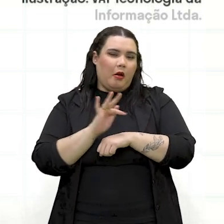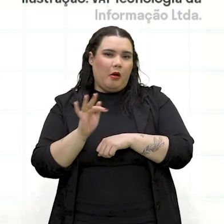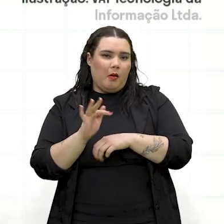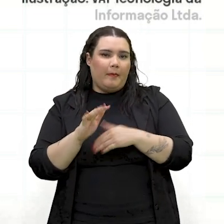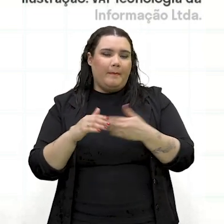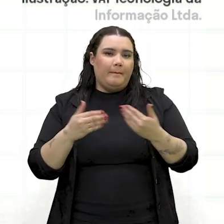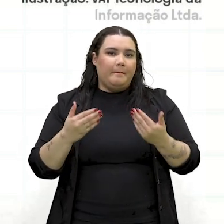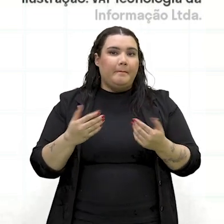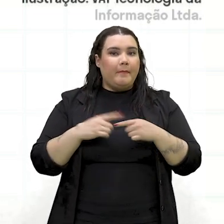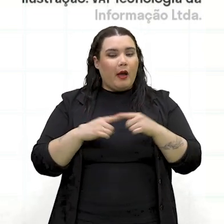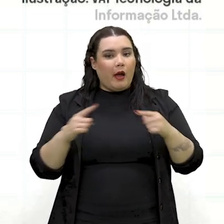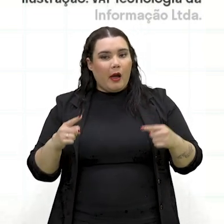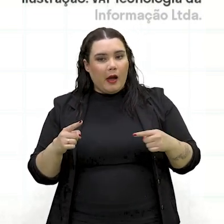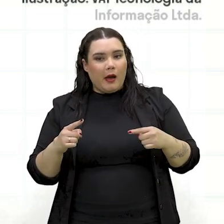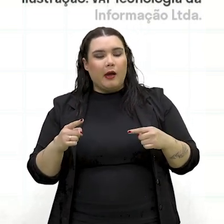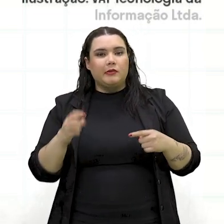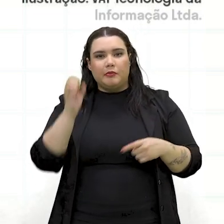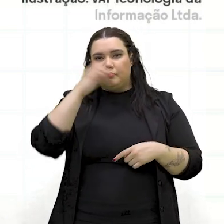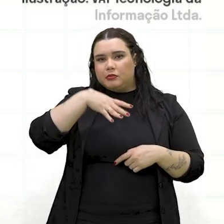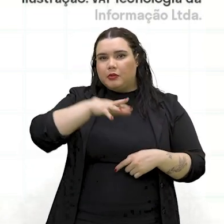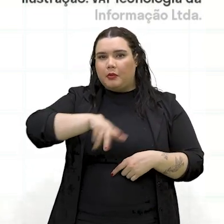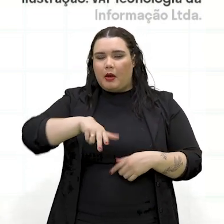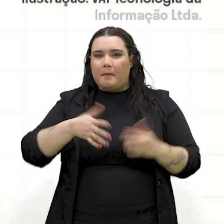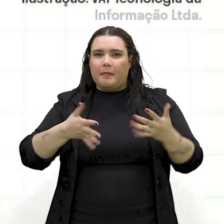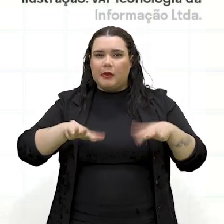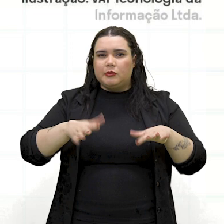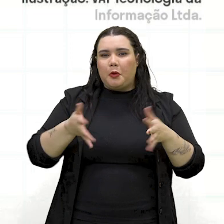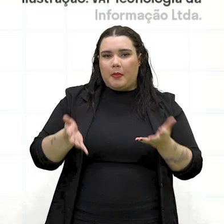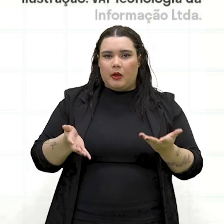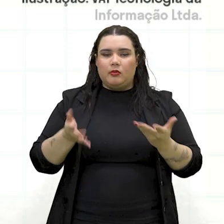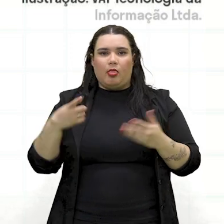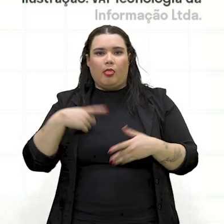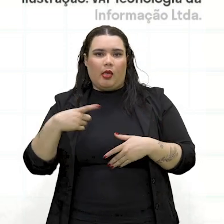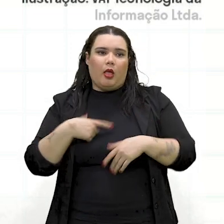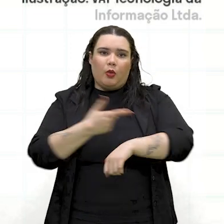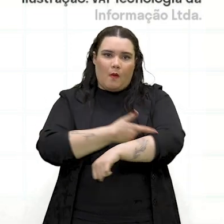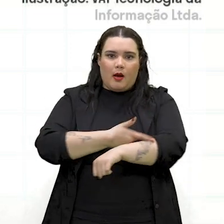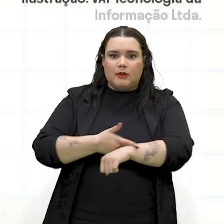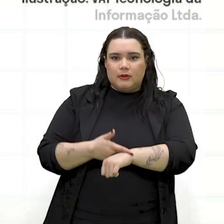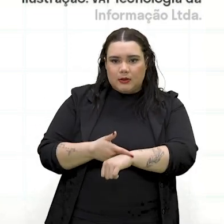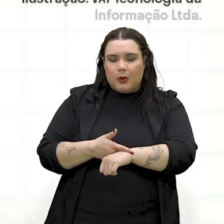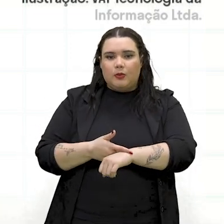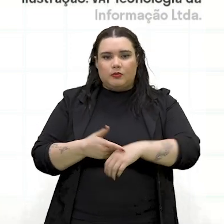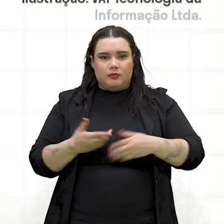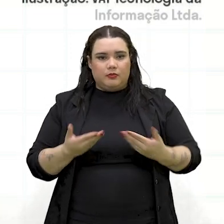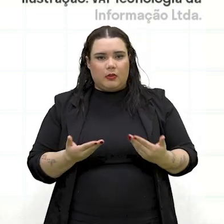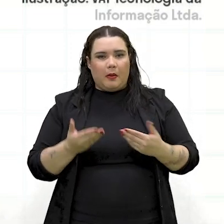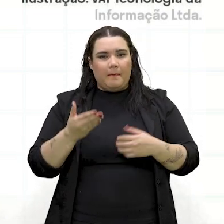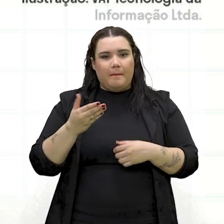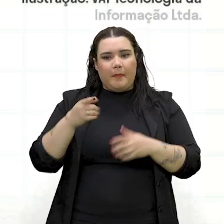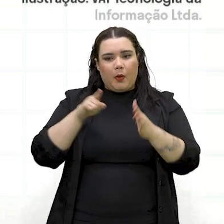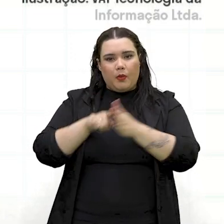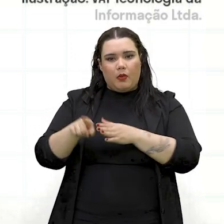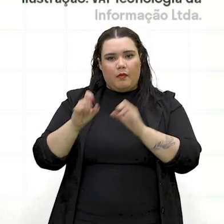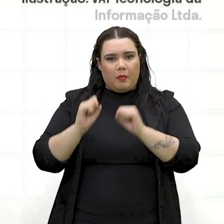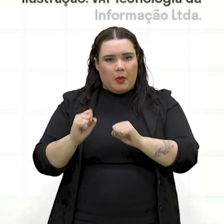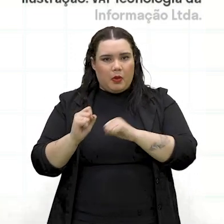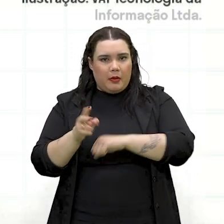pessoas, e nem grosseiro, tá bom? Então, can you, você pode me emprestar dinheiro?